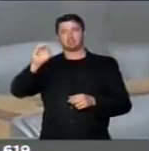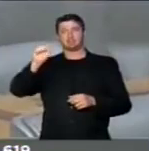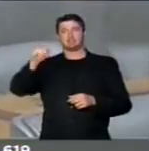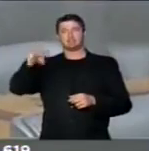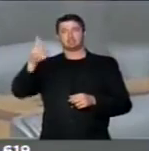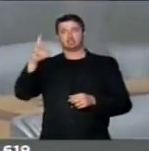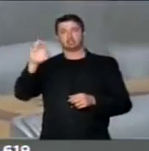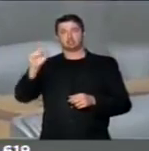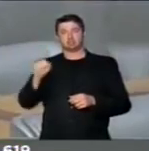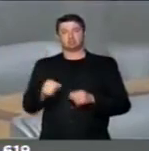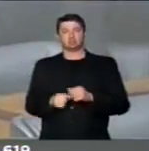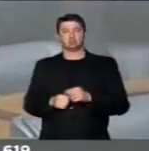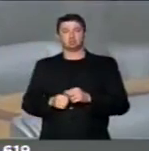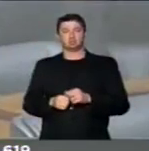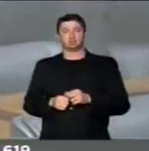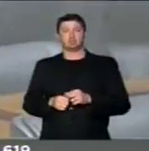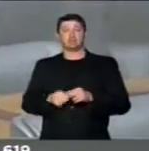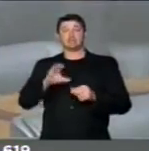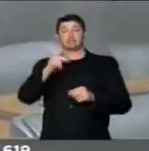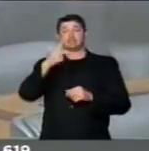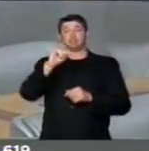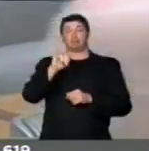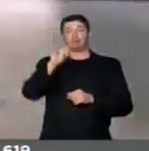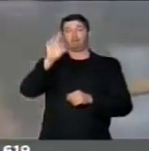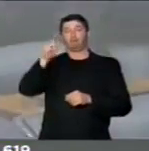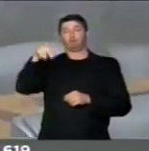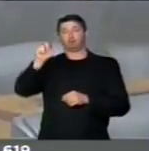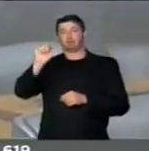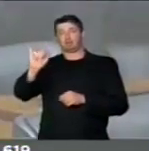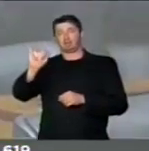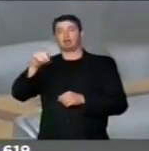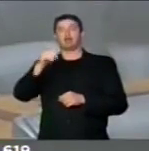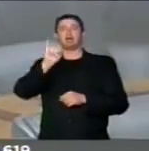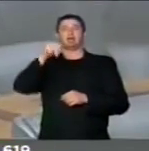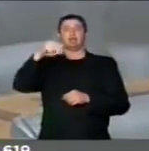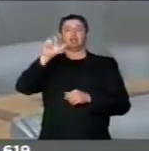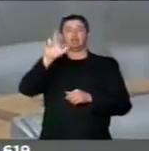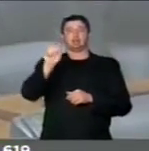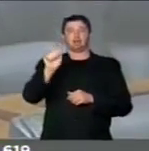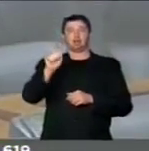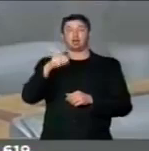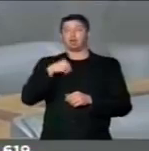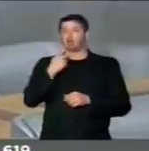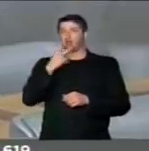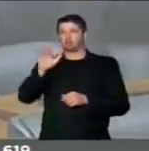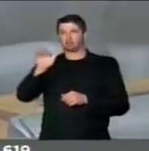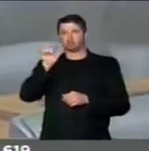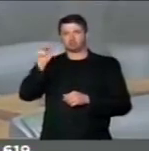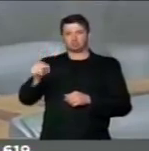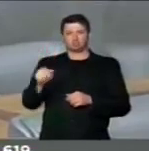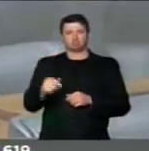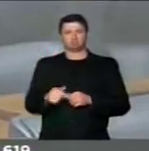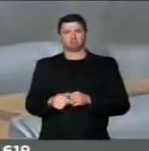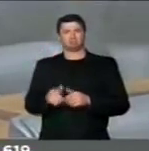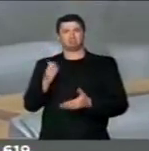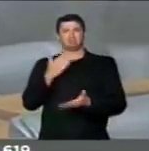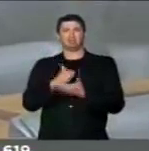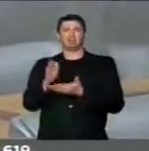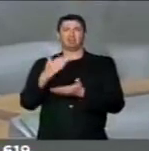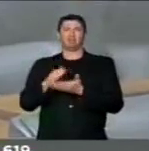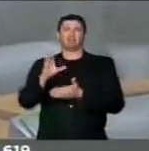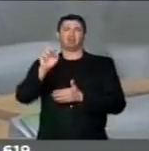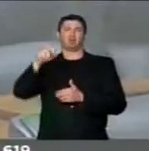CPI da FUNAI e do INCRA. E queria dizer que essa convocação não tem nada a ver com a